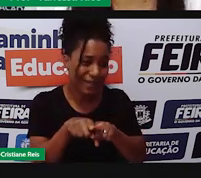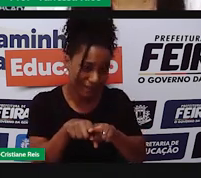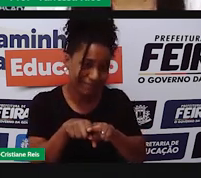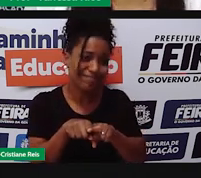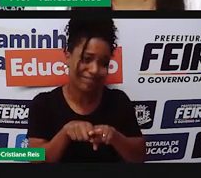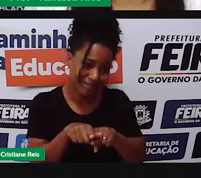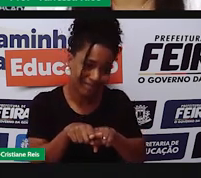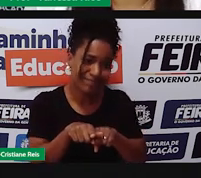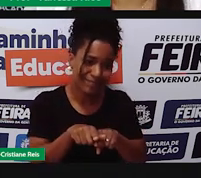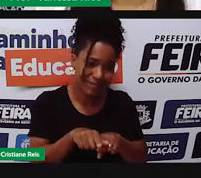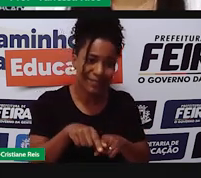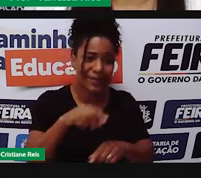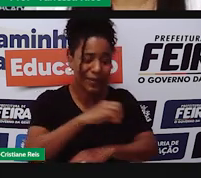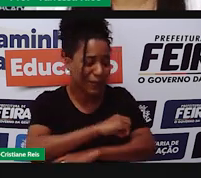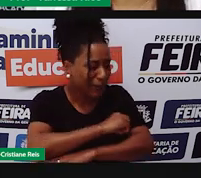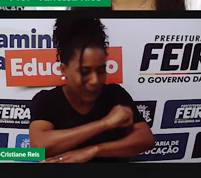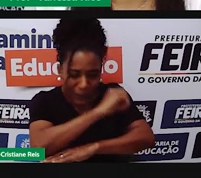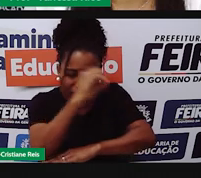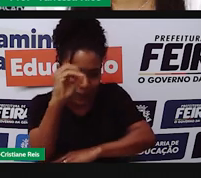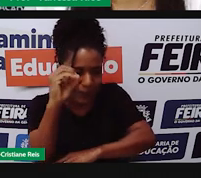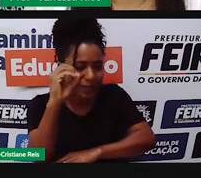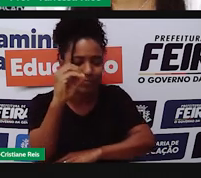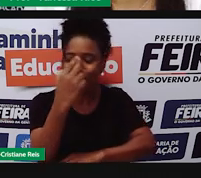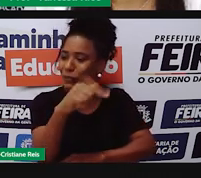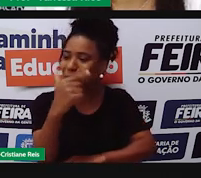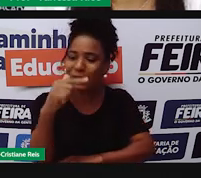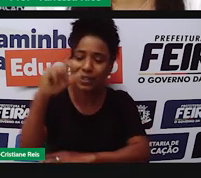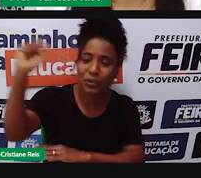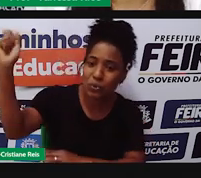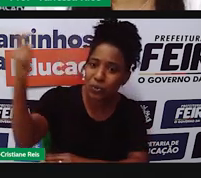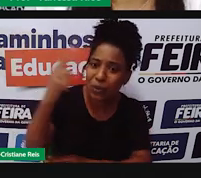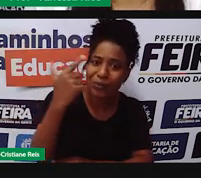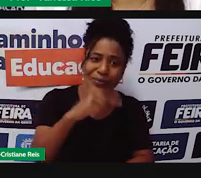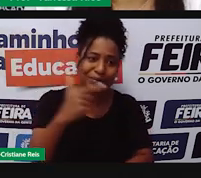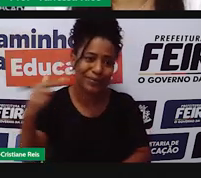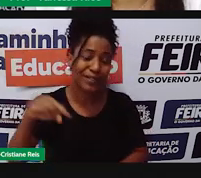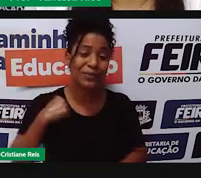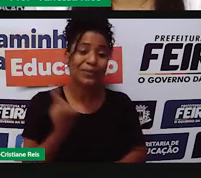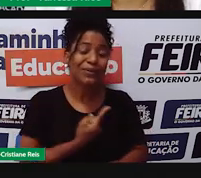do dia, da claridade, para a gente sobreviver.